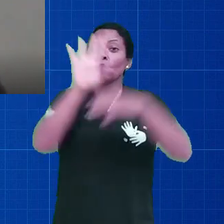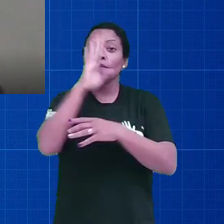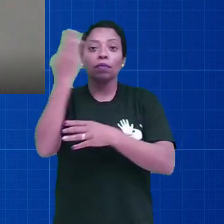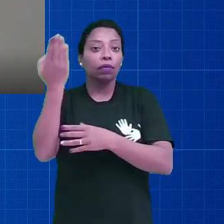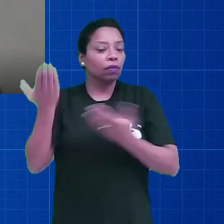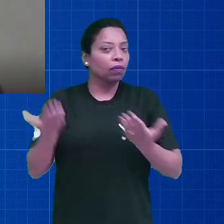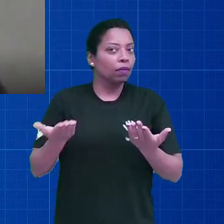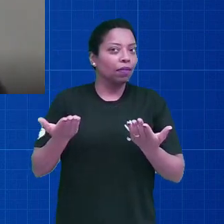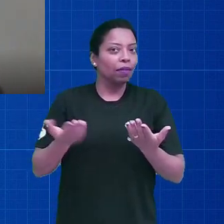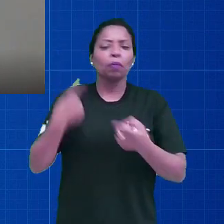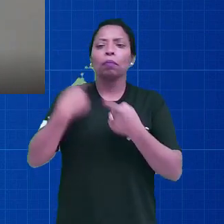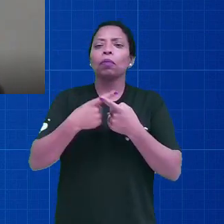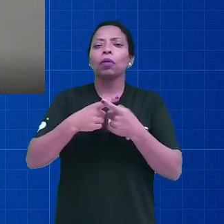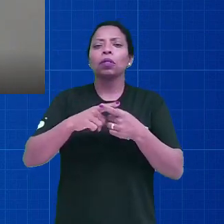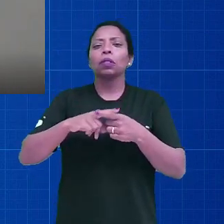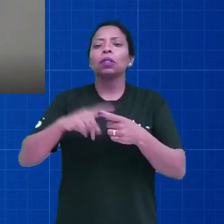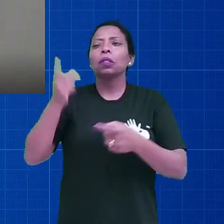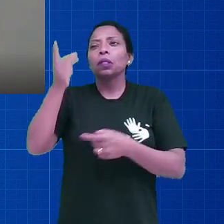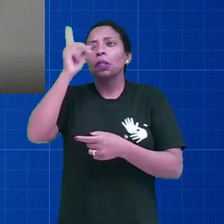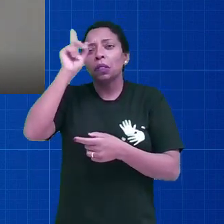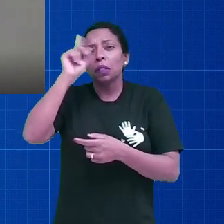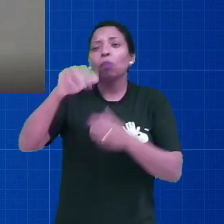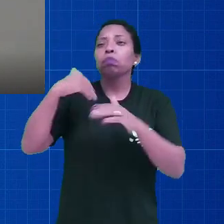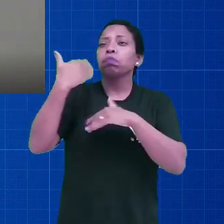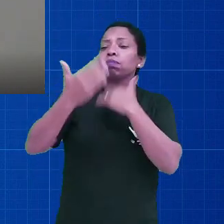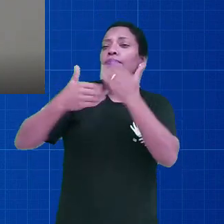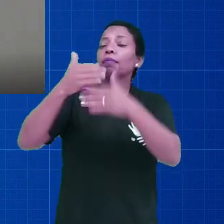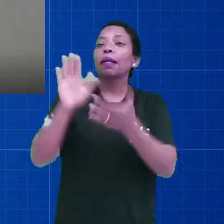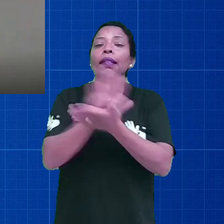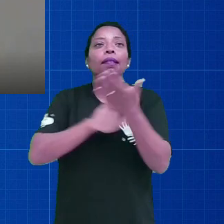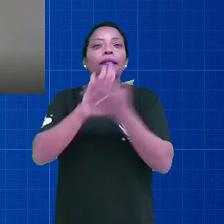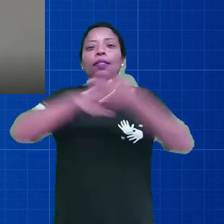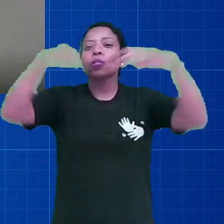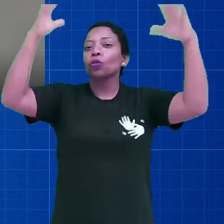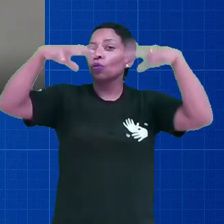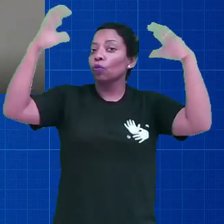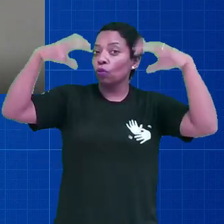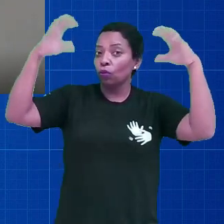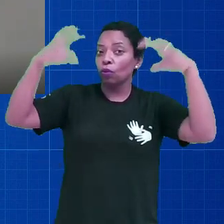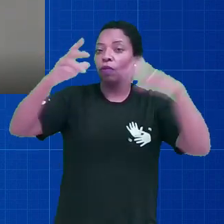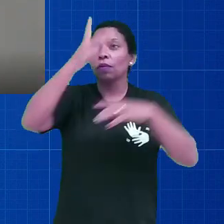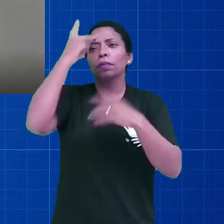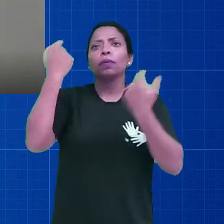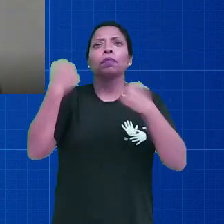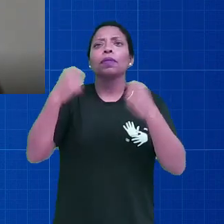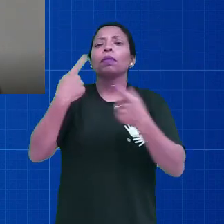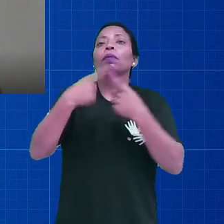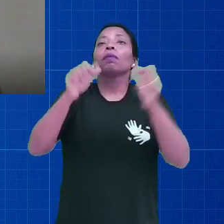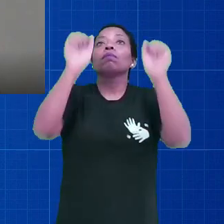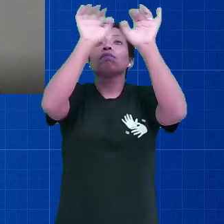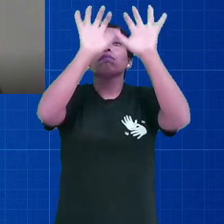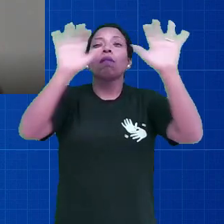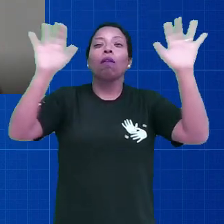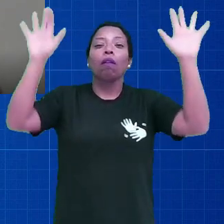Porque há vários dias você não tinha chuva naquele ambiente, e você tinha muito material particulado,